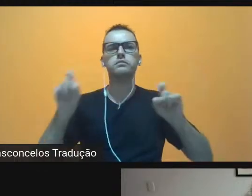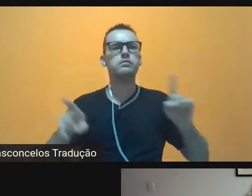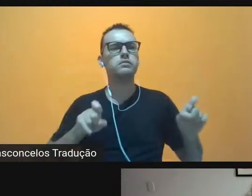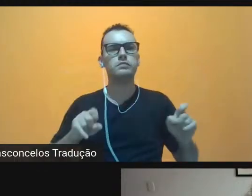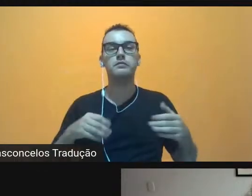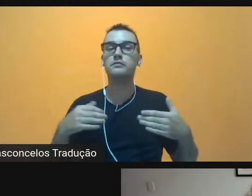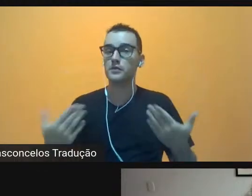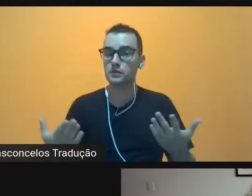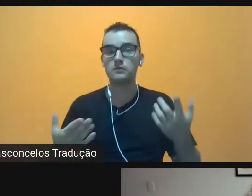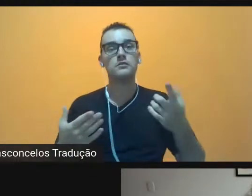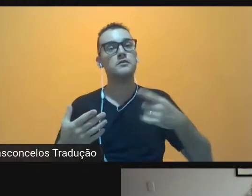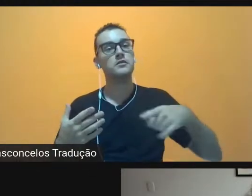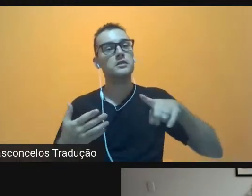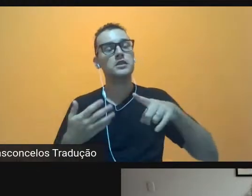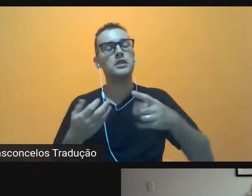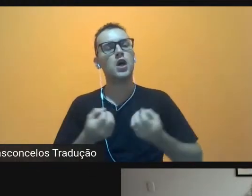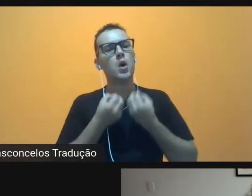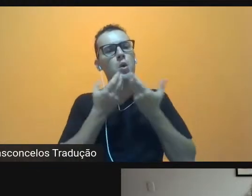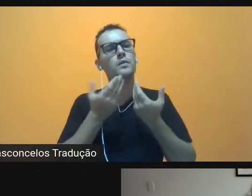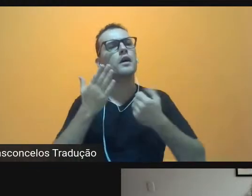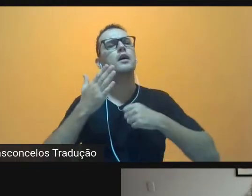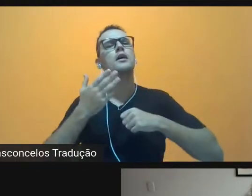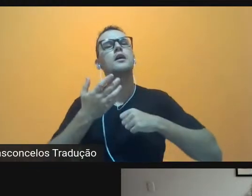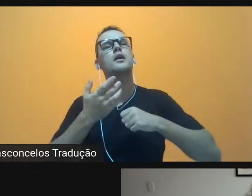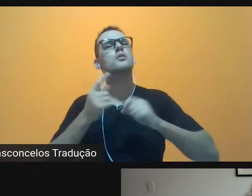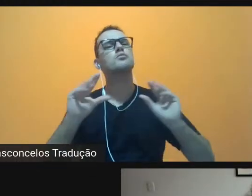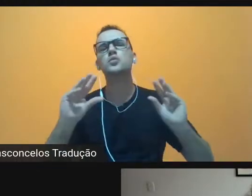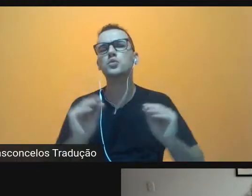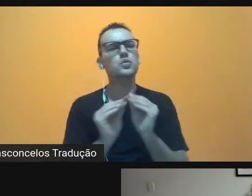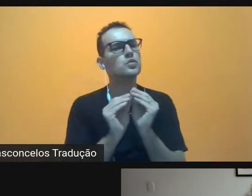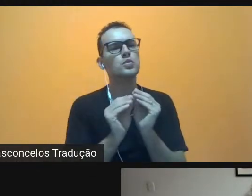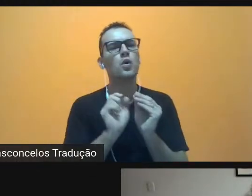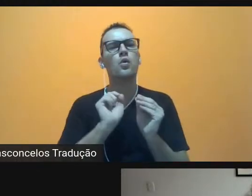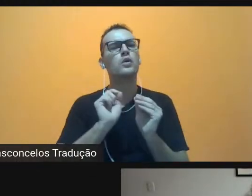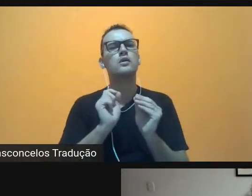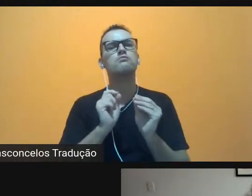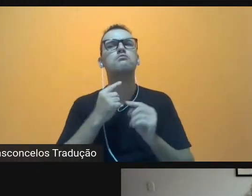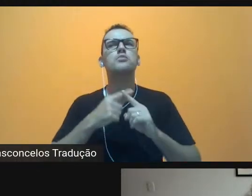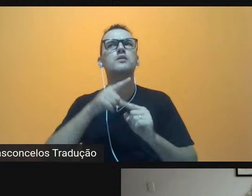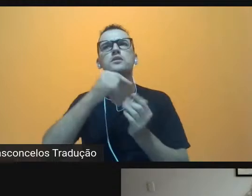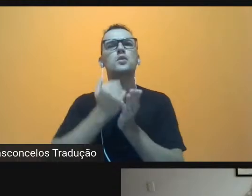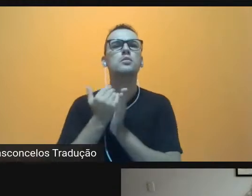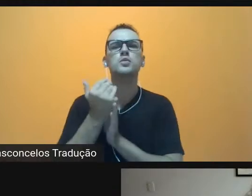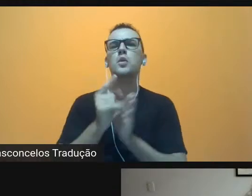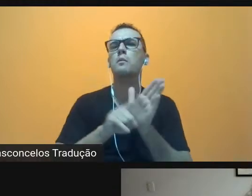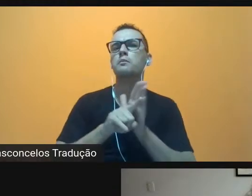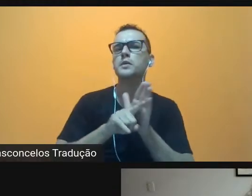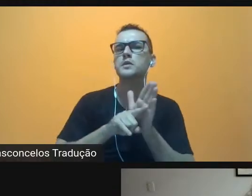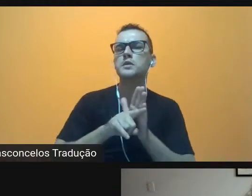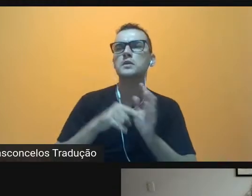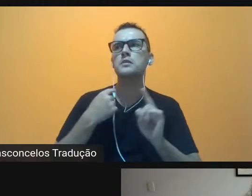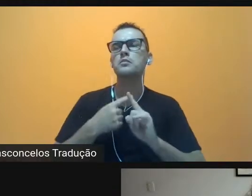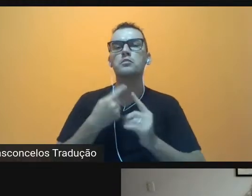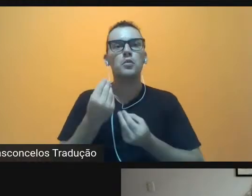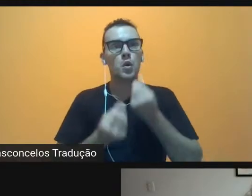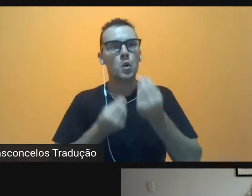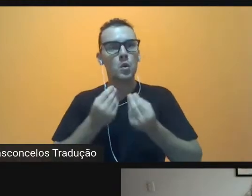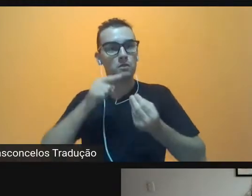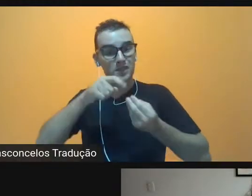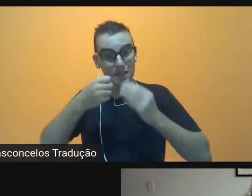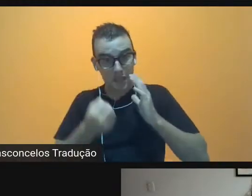que você contasse um pouquinho da sua motivação e de como foi elaborar um curso, né,